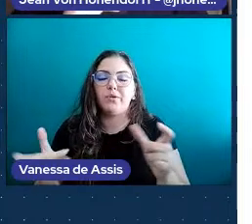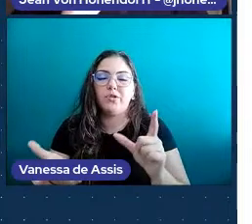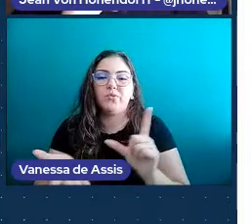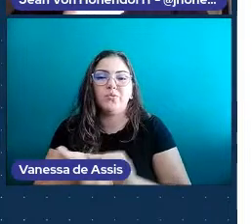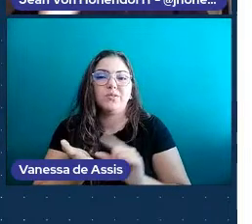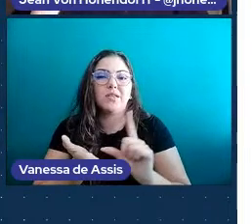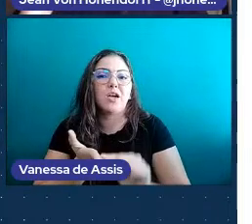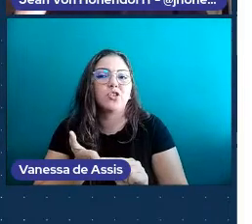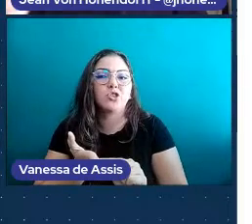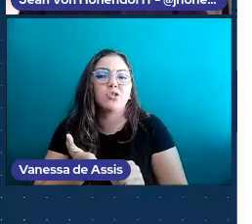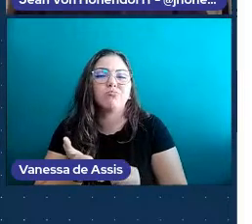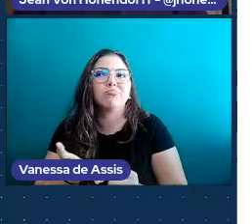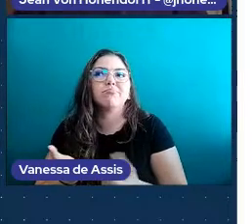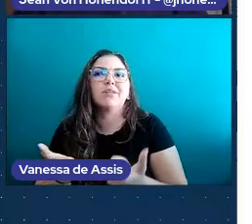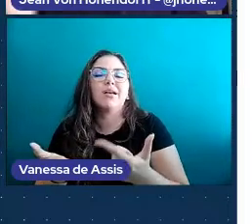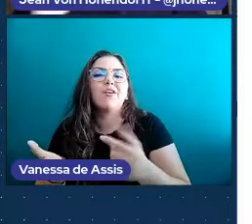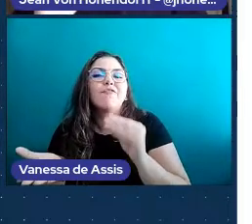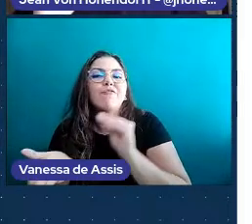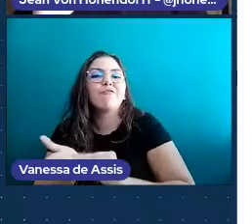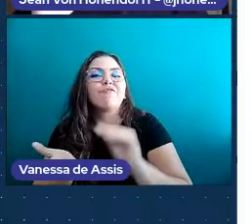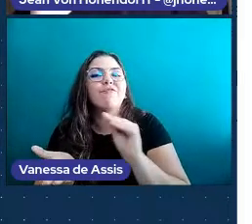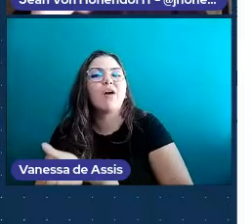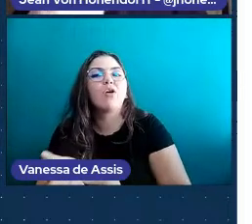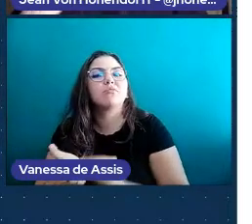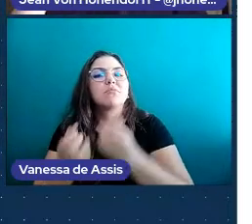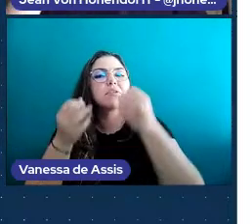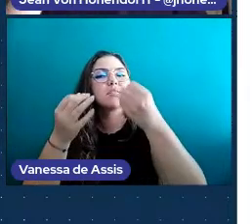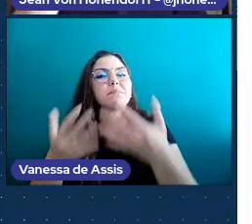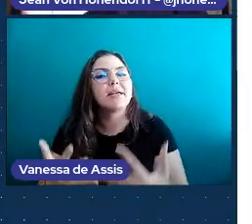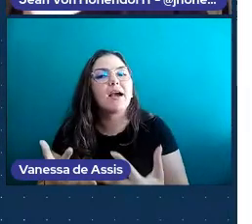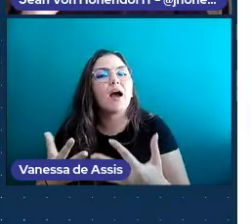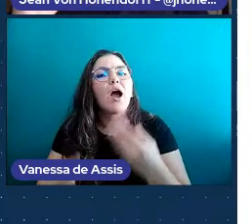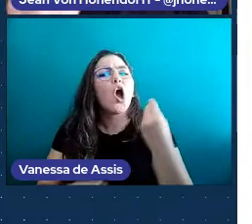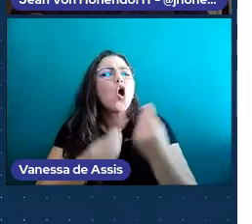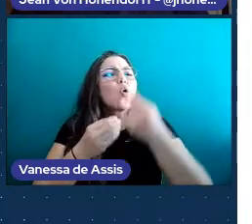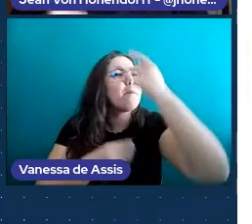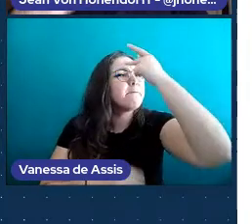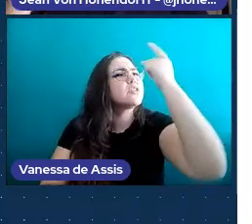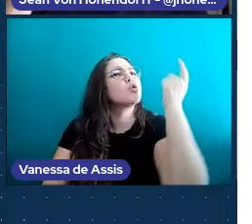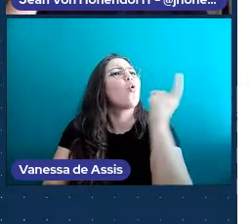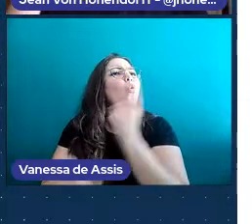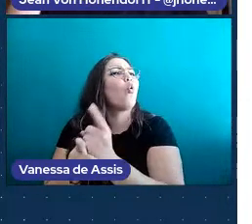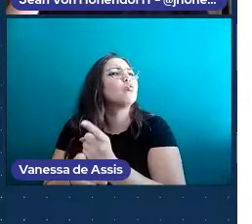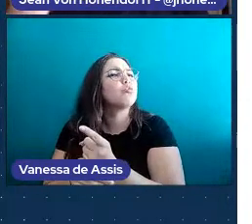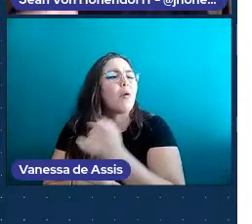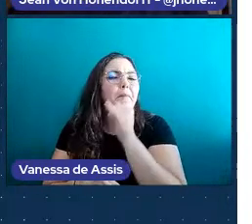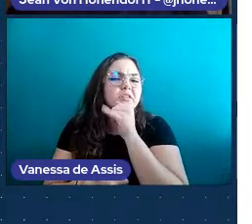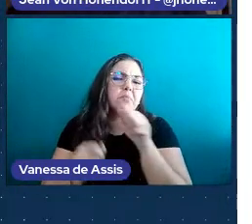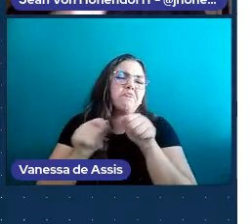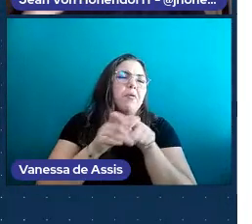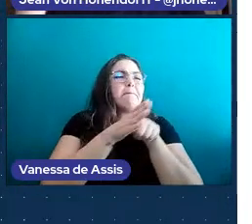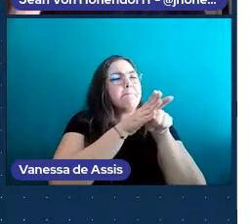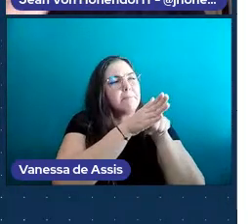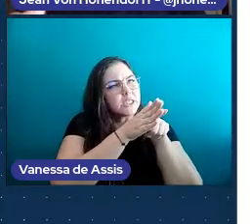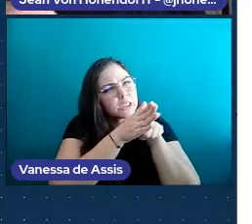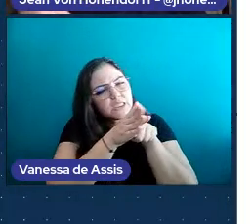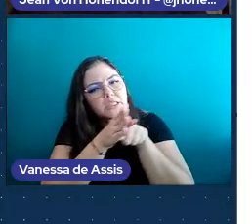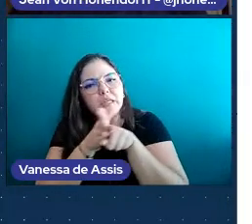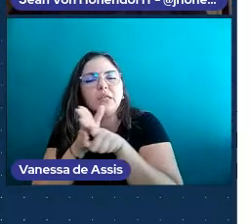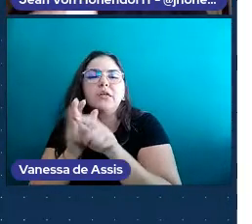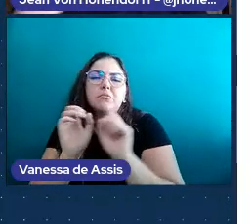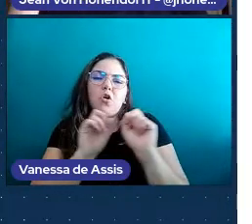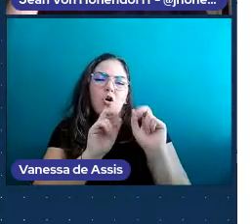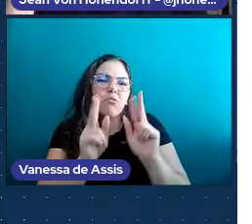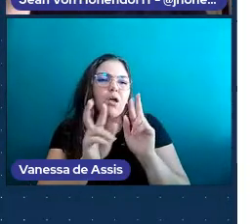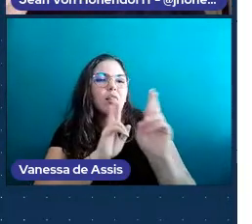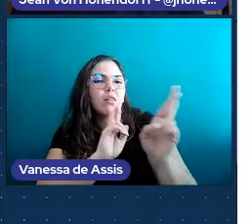se entender como se chegaram às conclusões daquele estudo. Porque se diz que foram feitas pesquisas, desculpa, que foram feitas